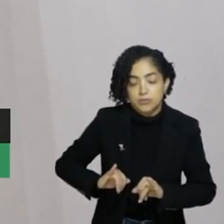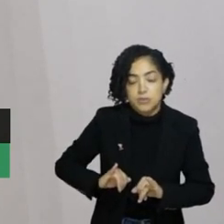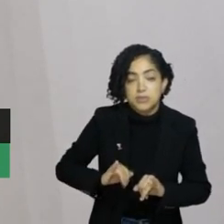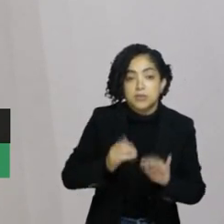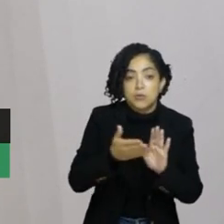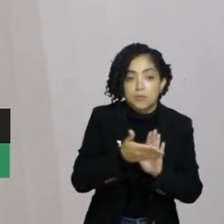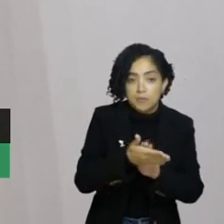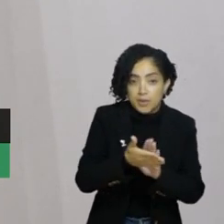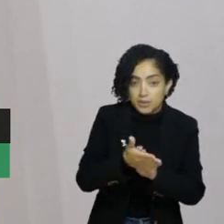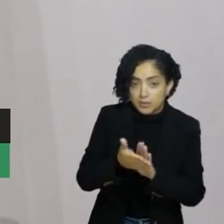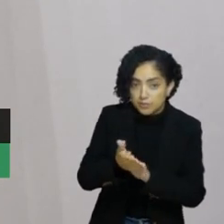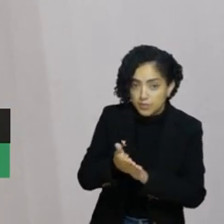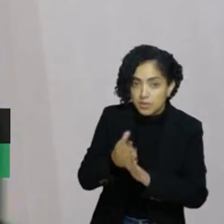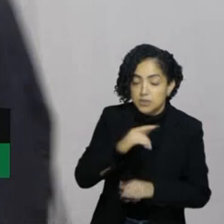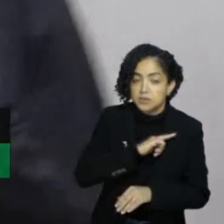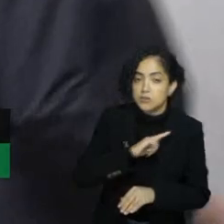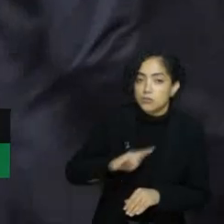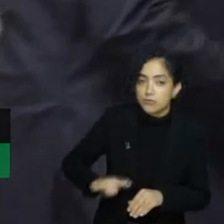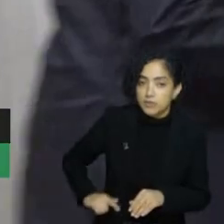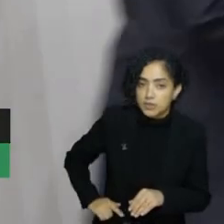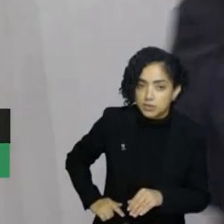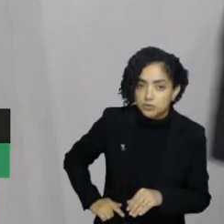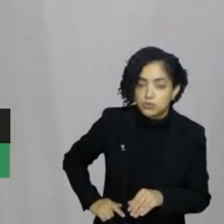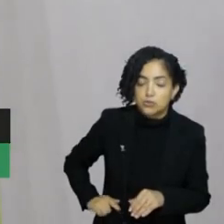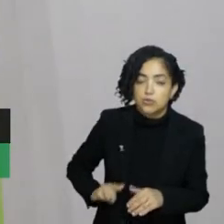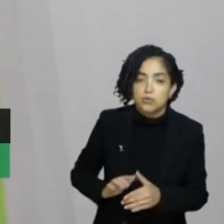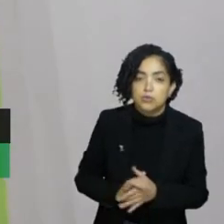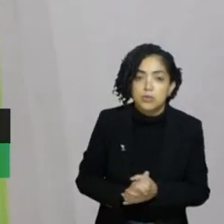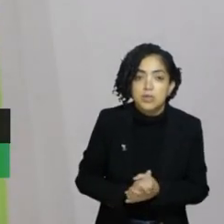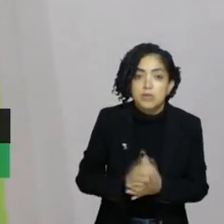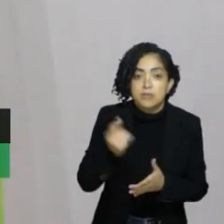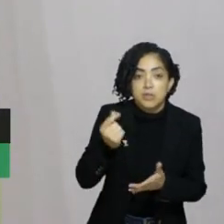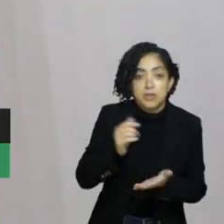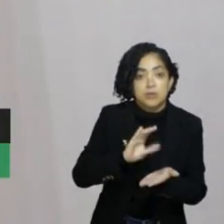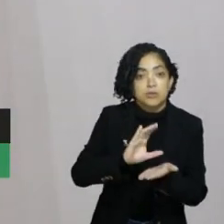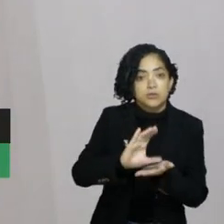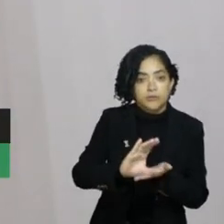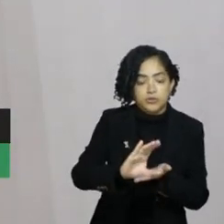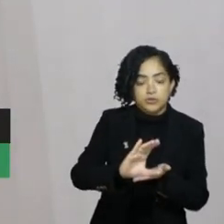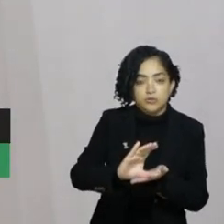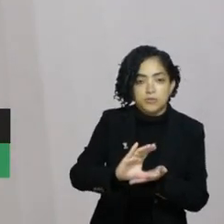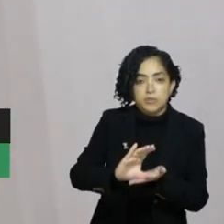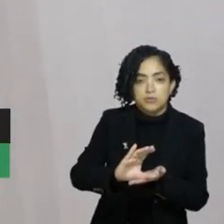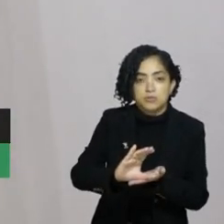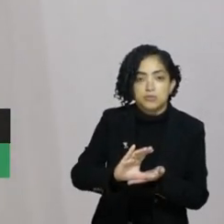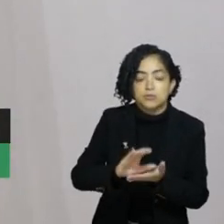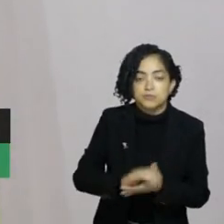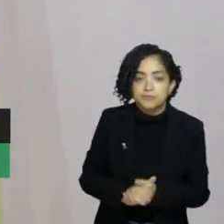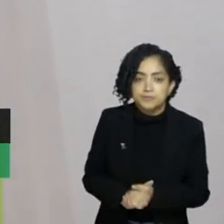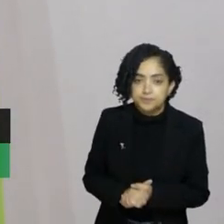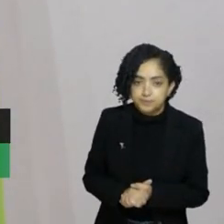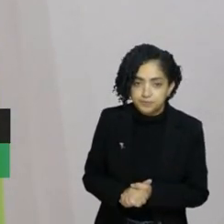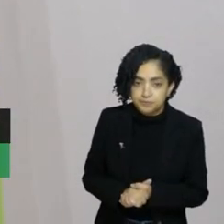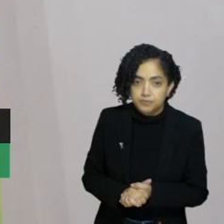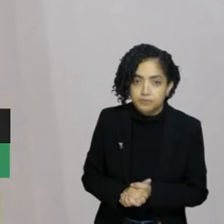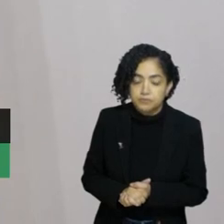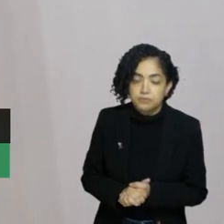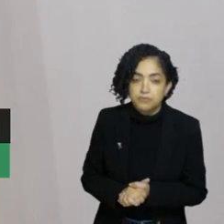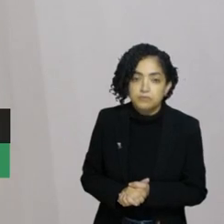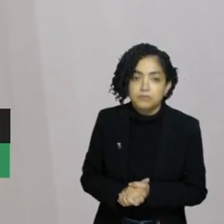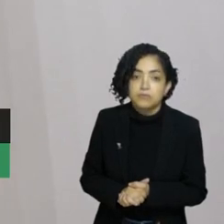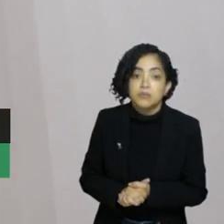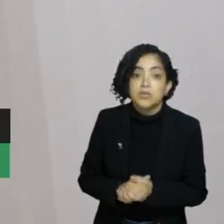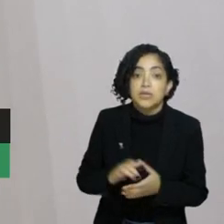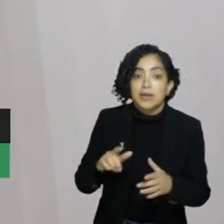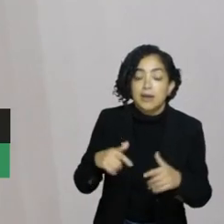parabéns ao nosso governador do Estado pelo investimento. Voltando à situação do Rio Grande do Sul, além